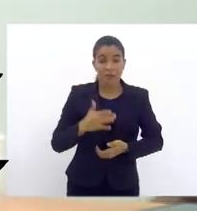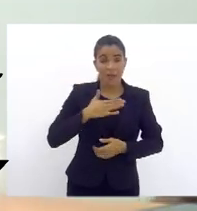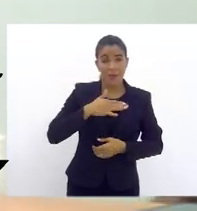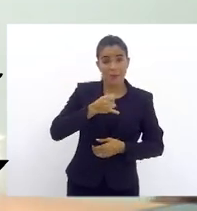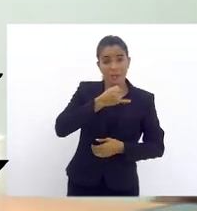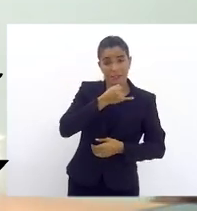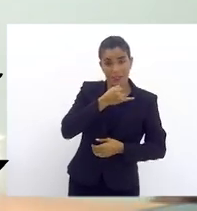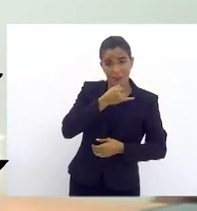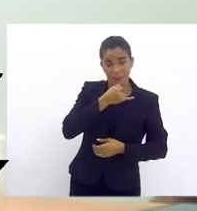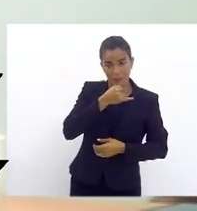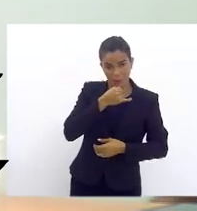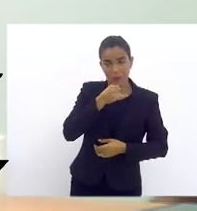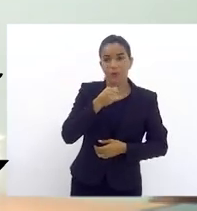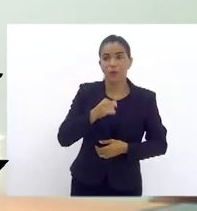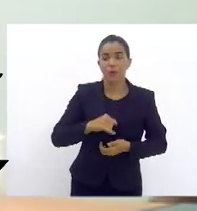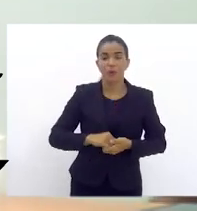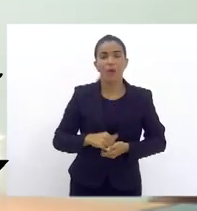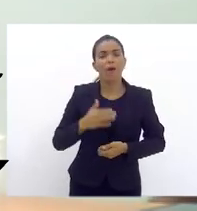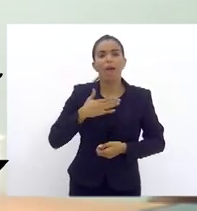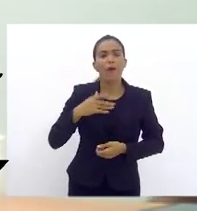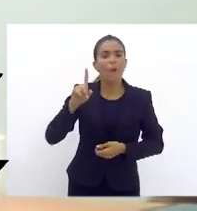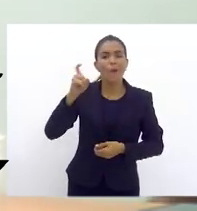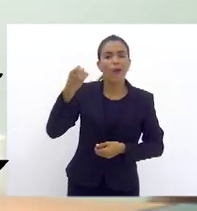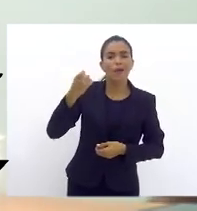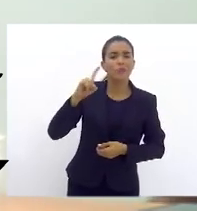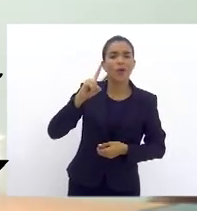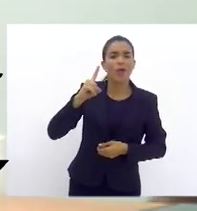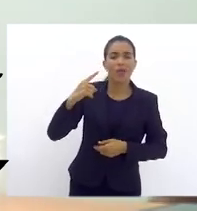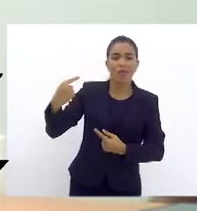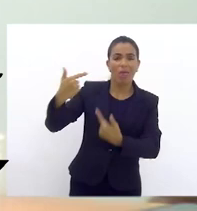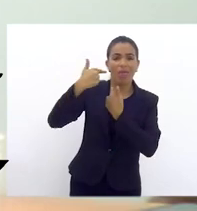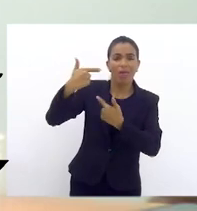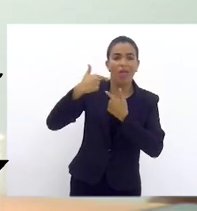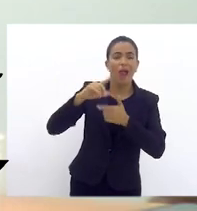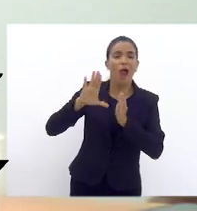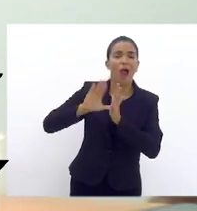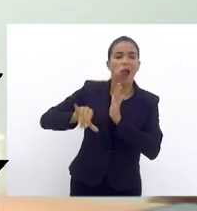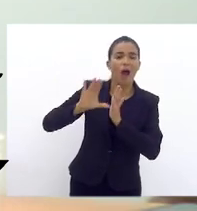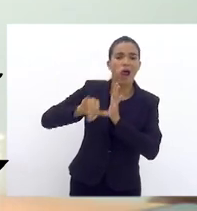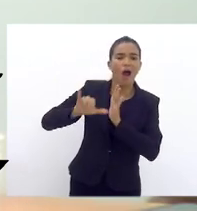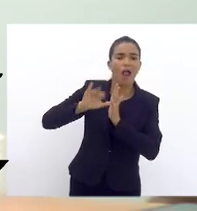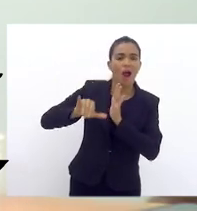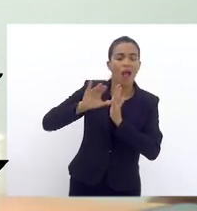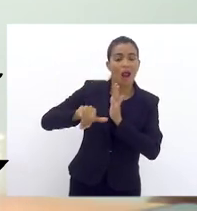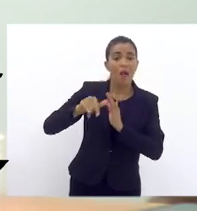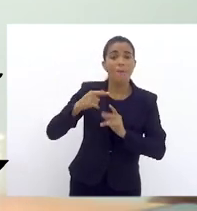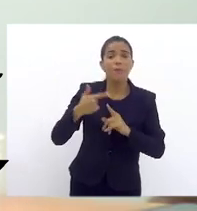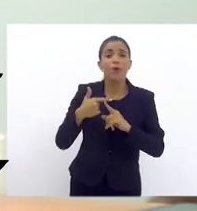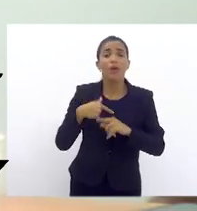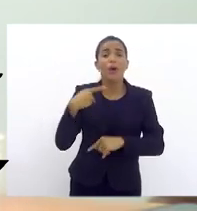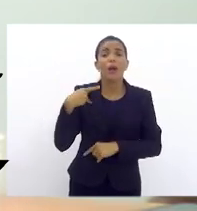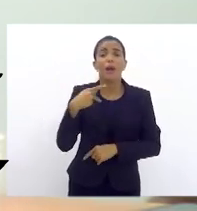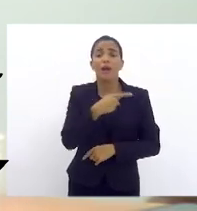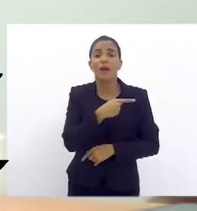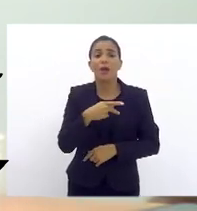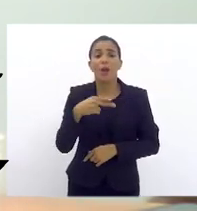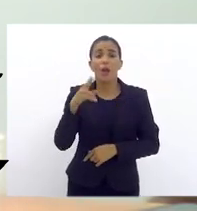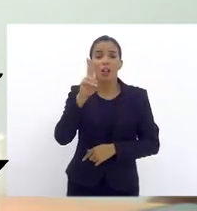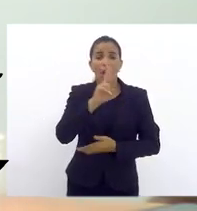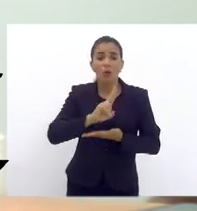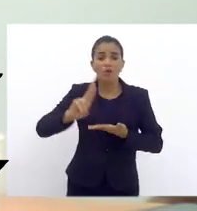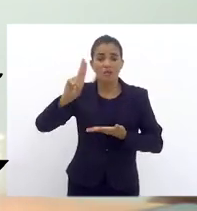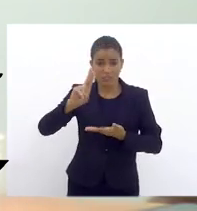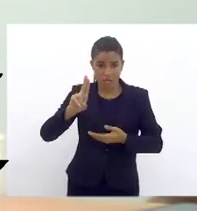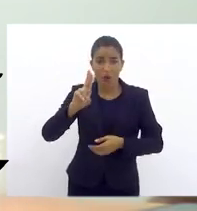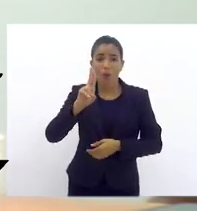eu era chamado de ladrão por ser Pastor principalmente da Universal hoje eu sou chamado